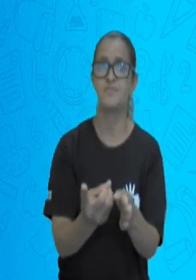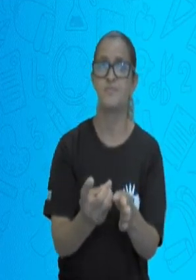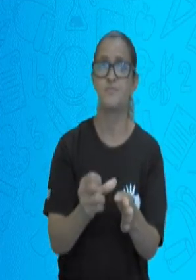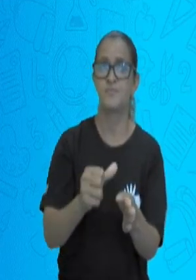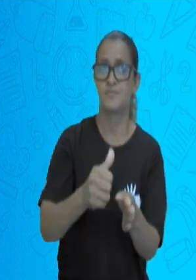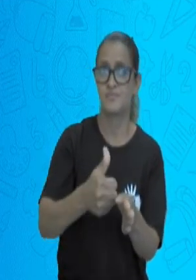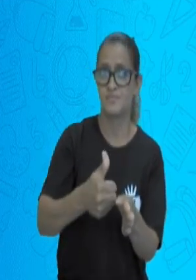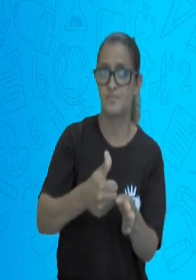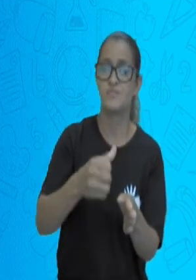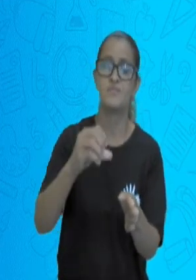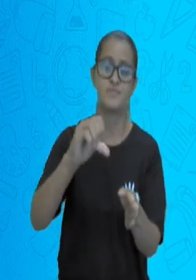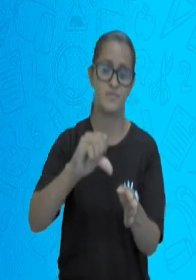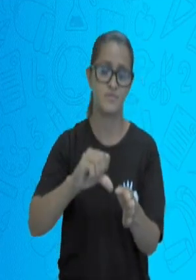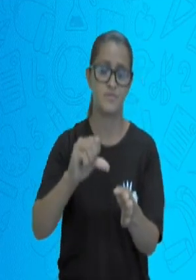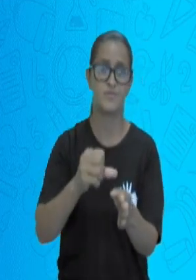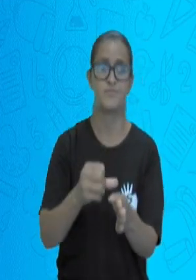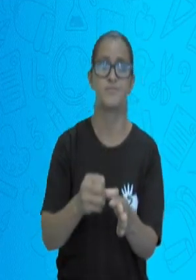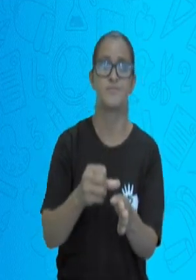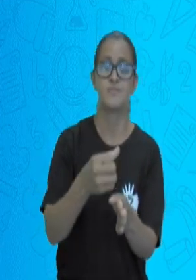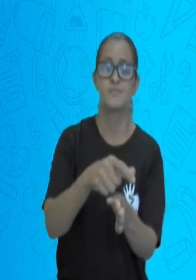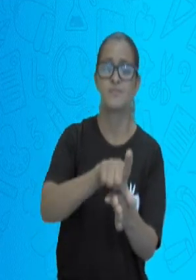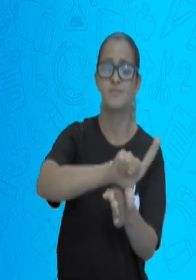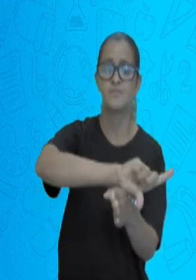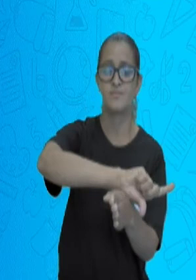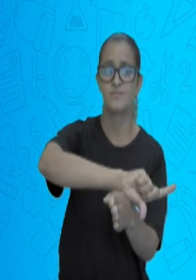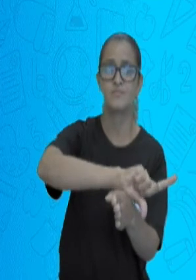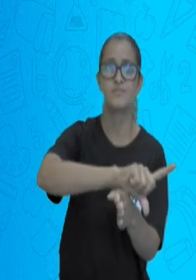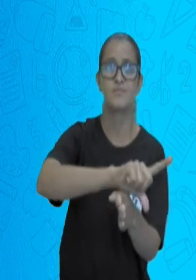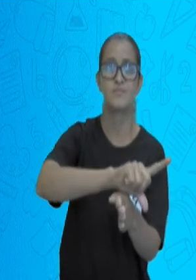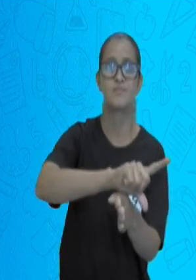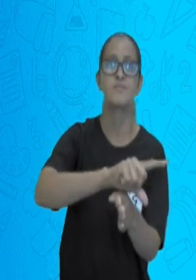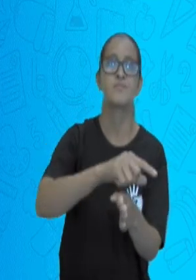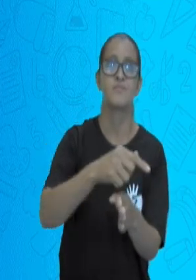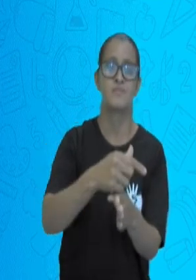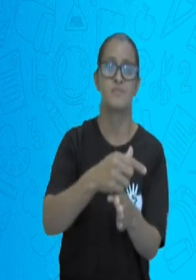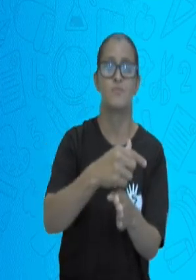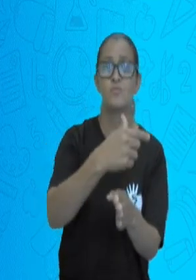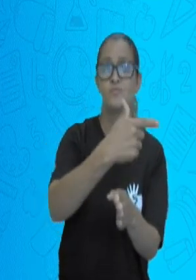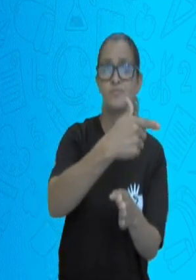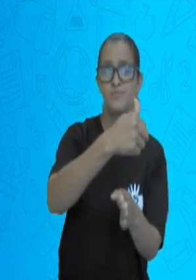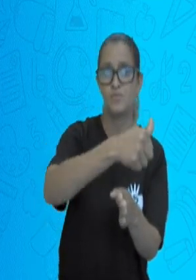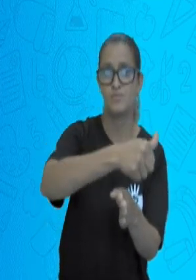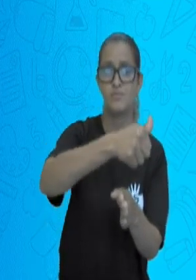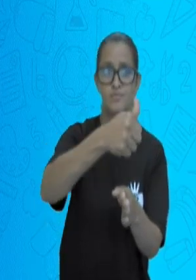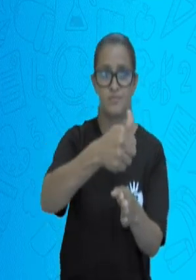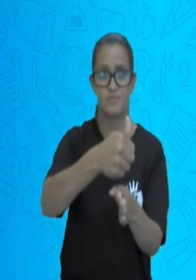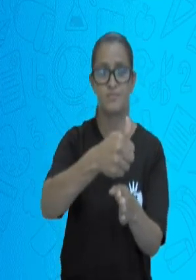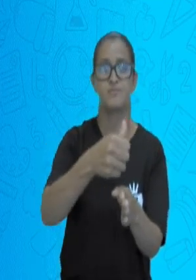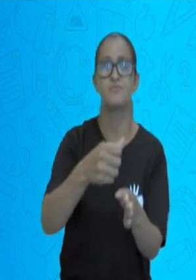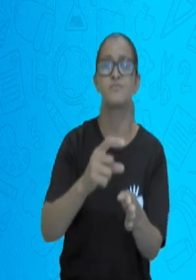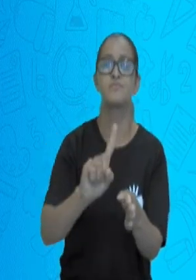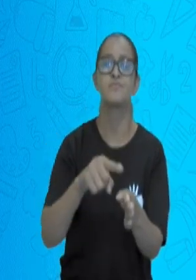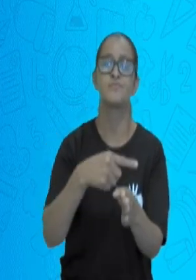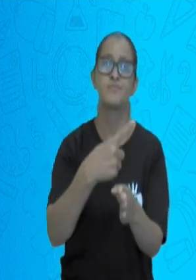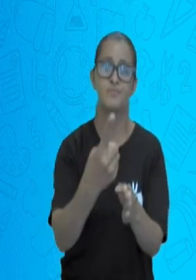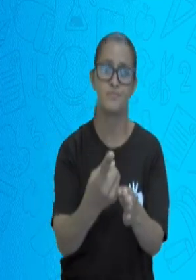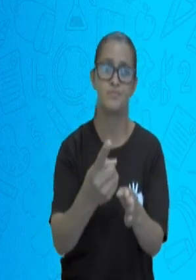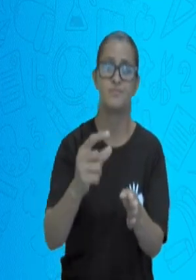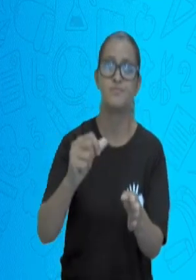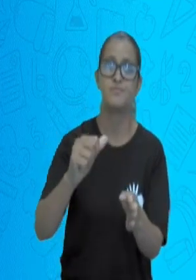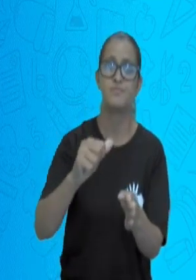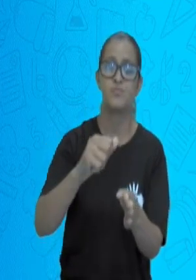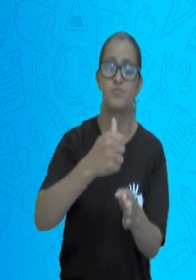nós temos o 19. Antes do 12, nós temos o 11. Depois do